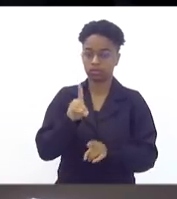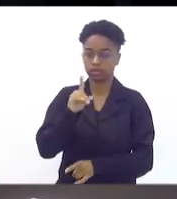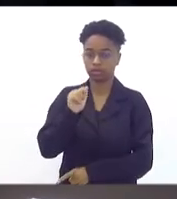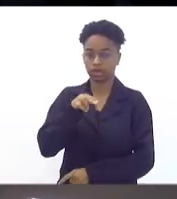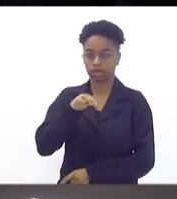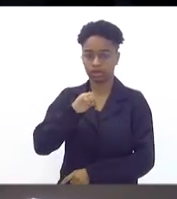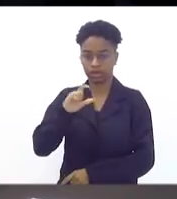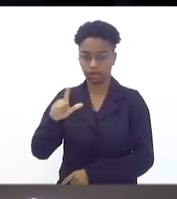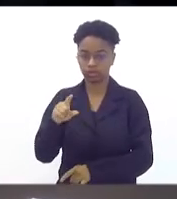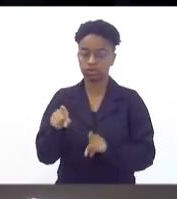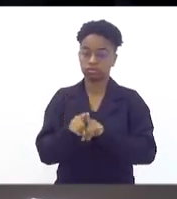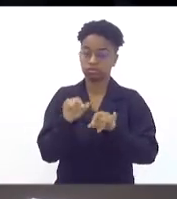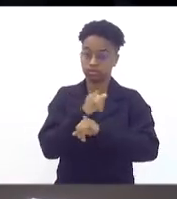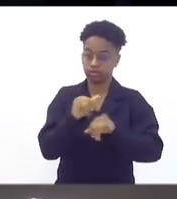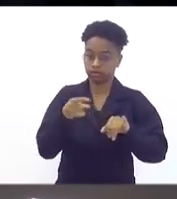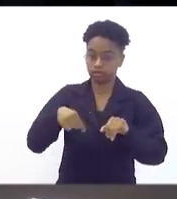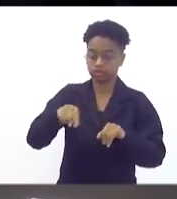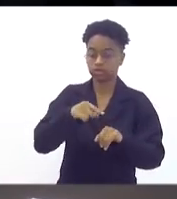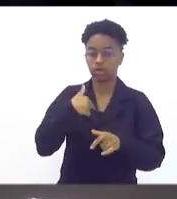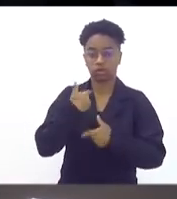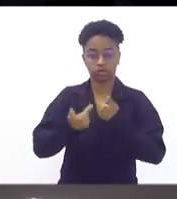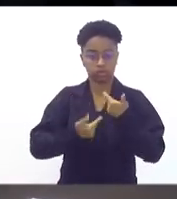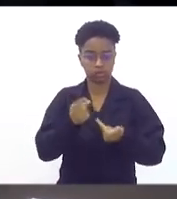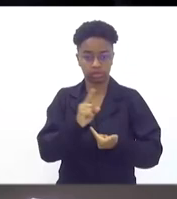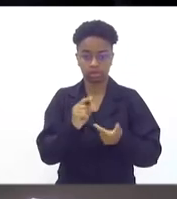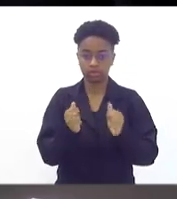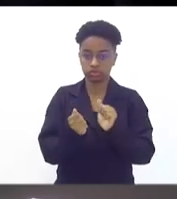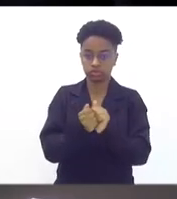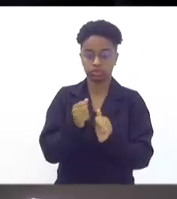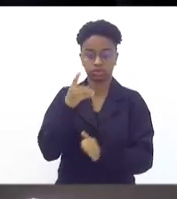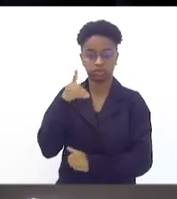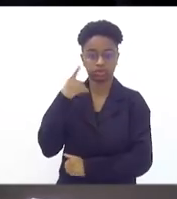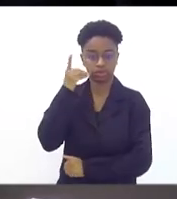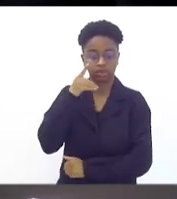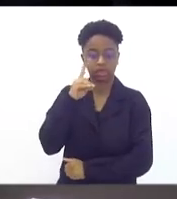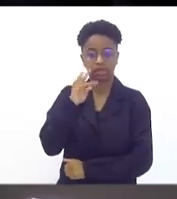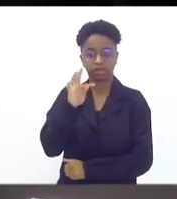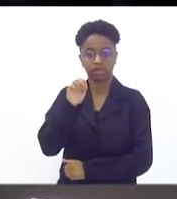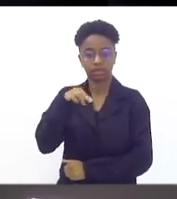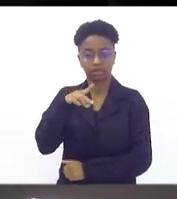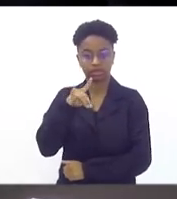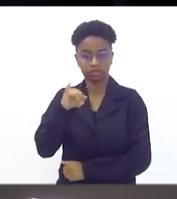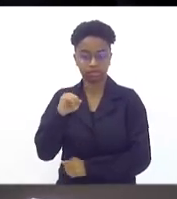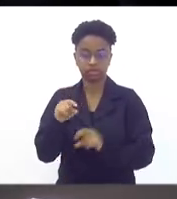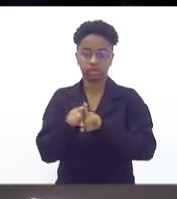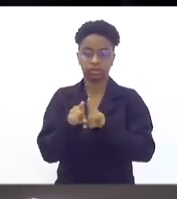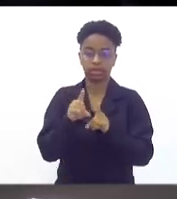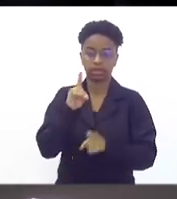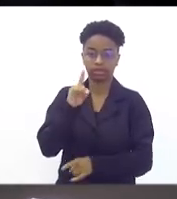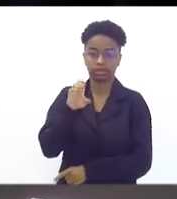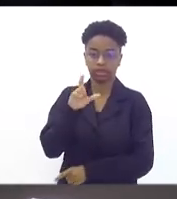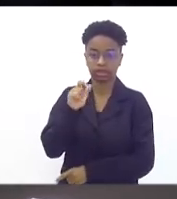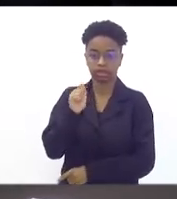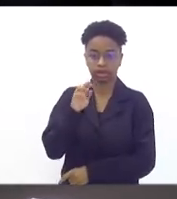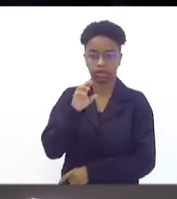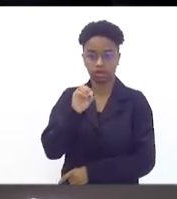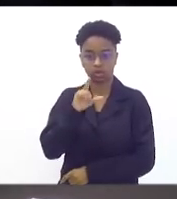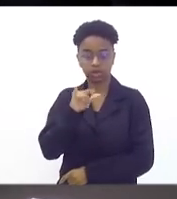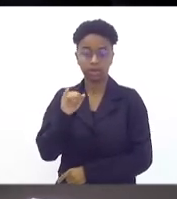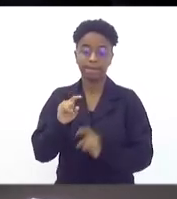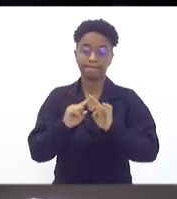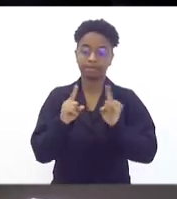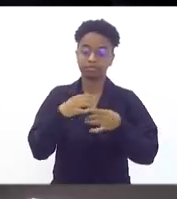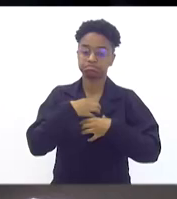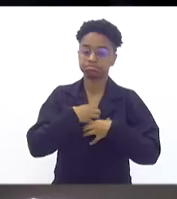embora não tenha trabalhado Na legislatura com deputado tantico Deputado delaroli tem um estado realmente muito